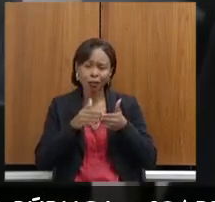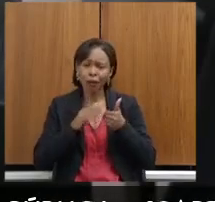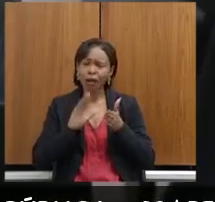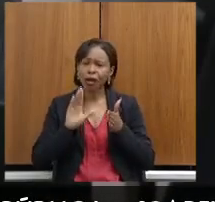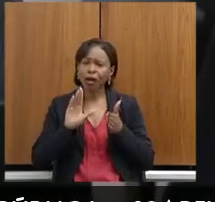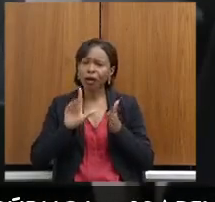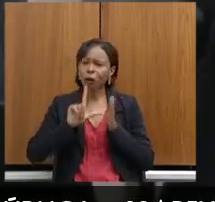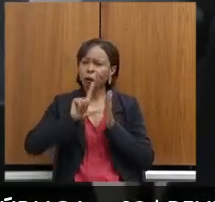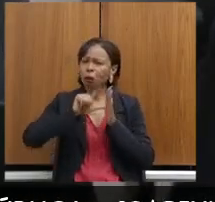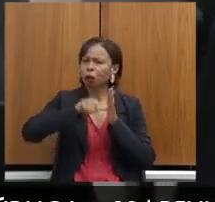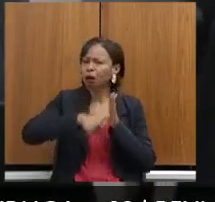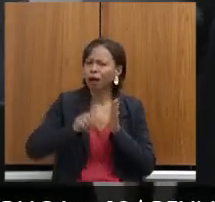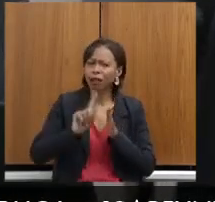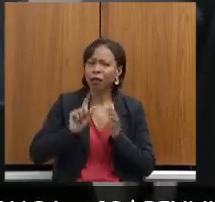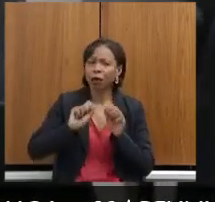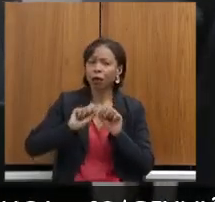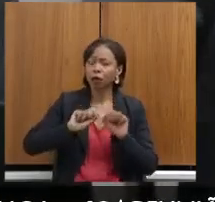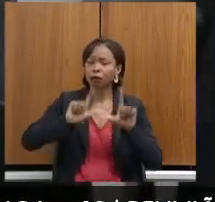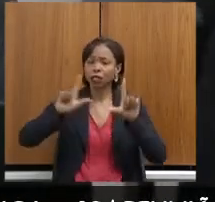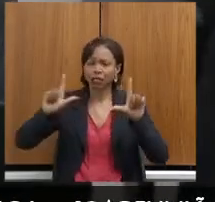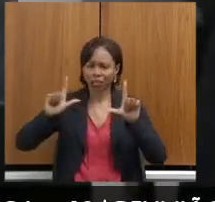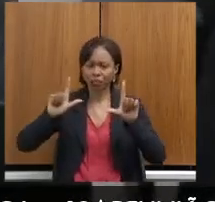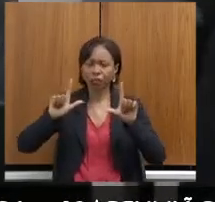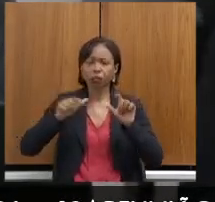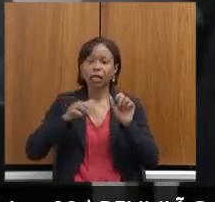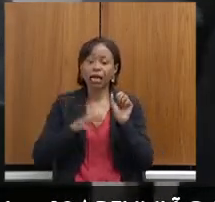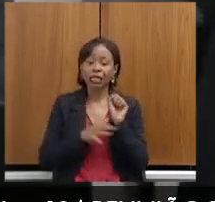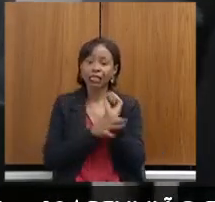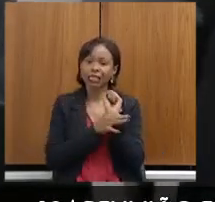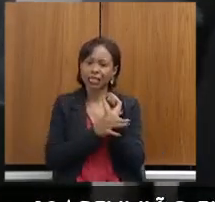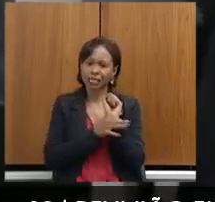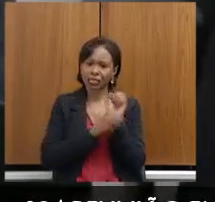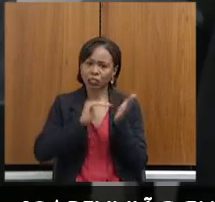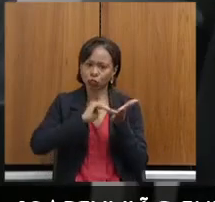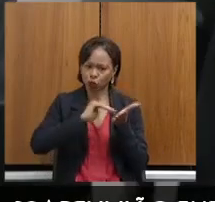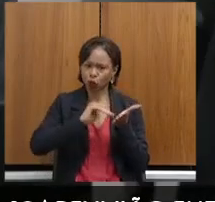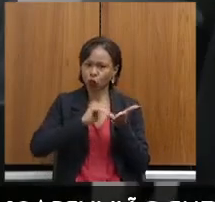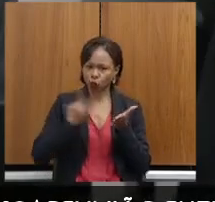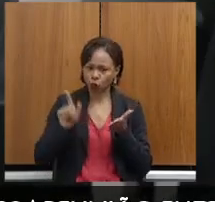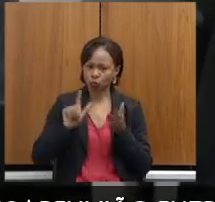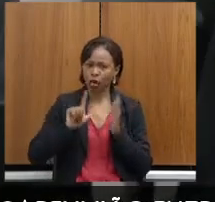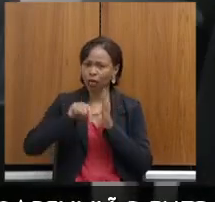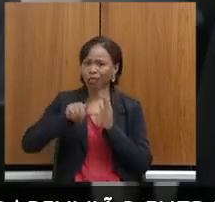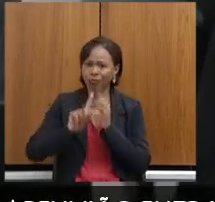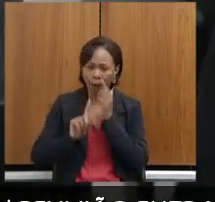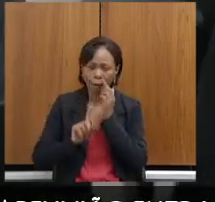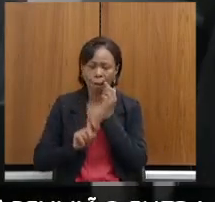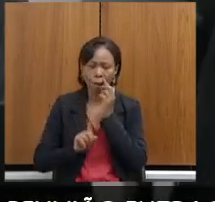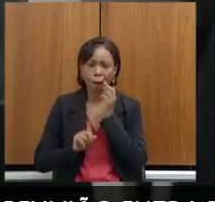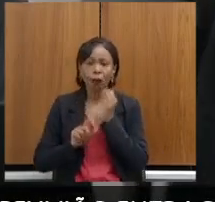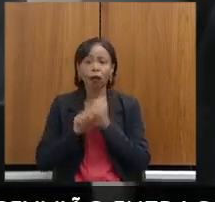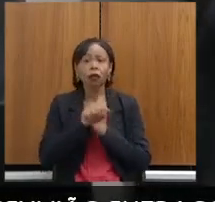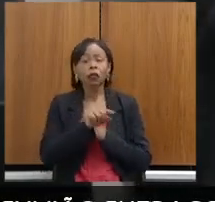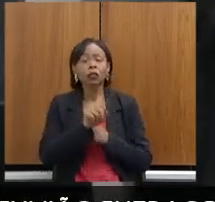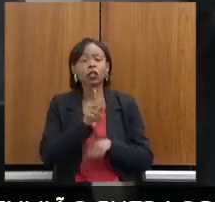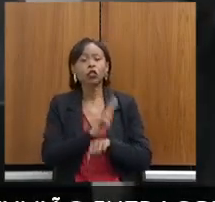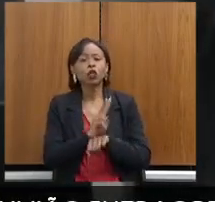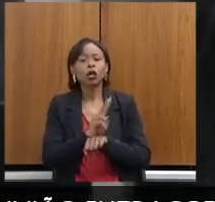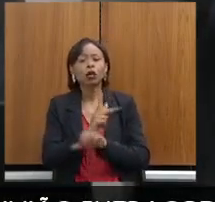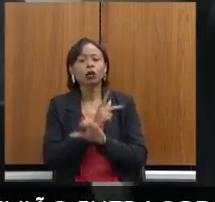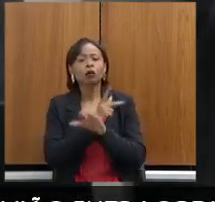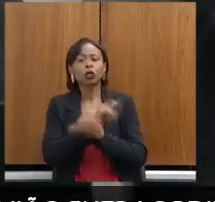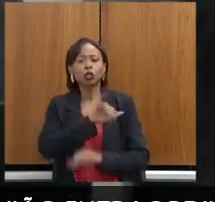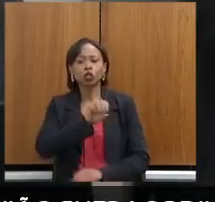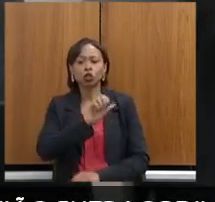a apresentação do secretário de justiça e Segurança Pública Doutor Joaquim se o desejar fazer alguma consideração